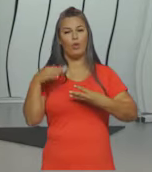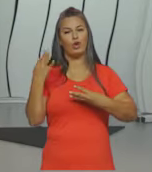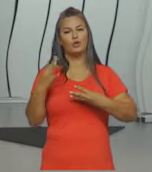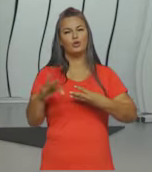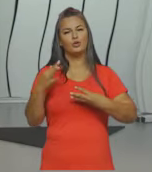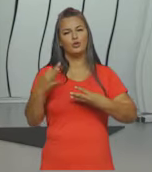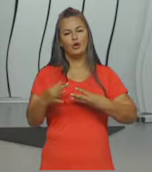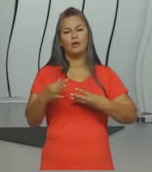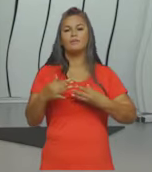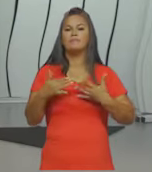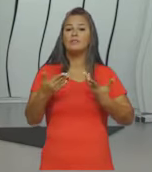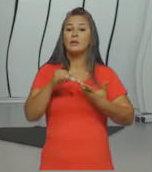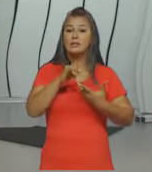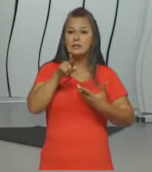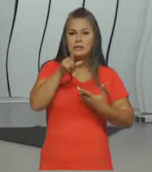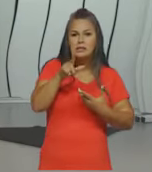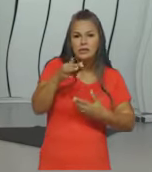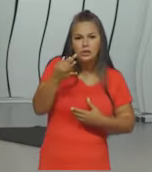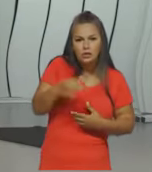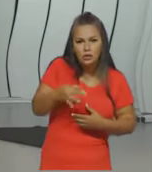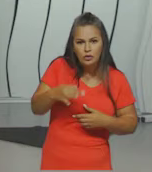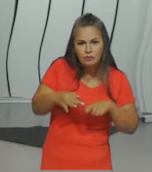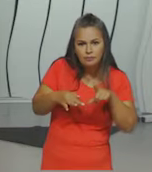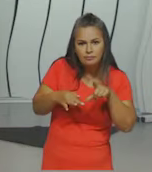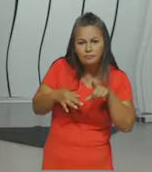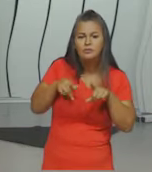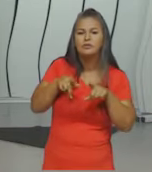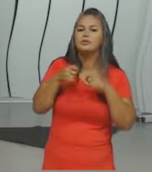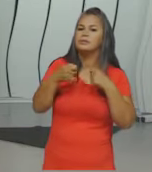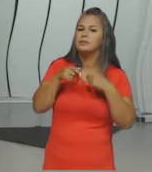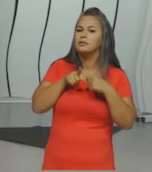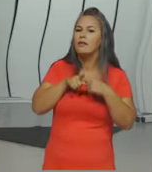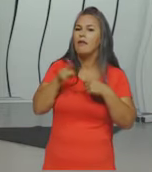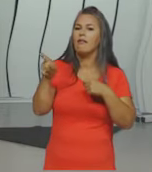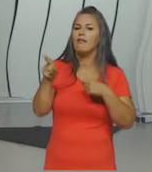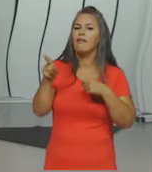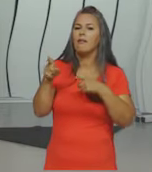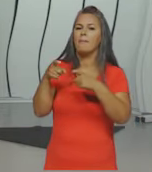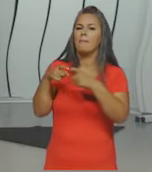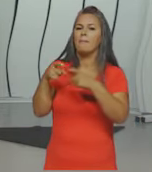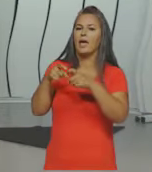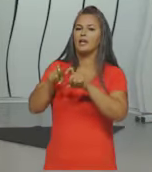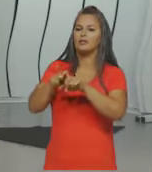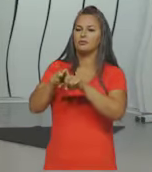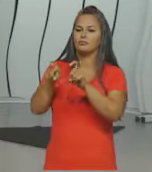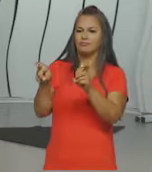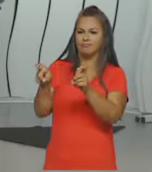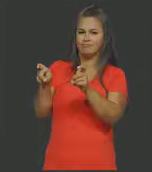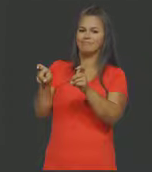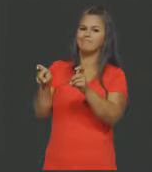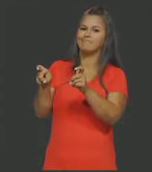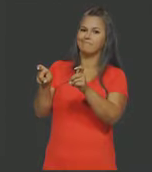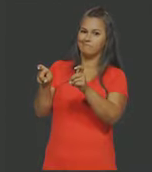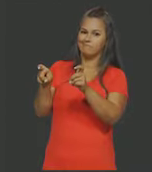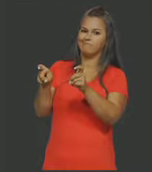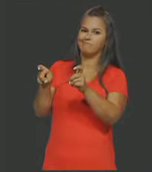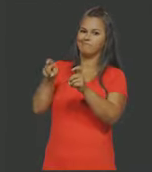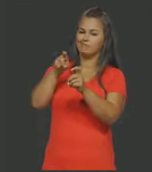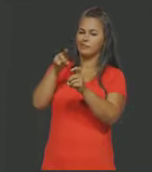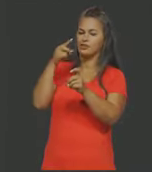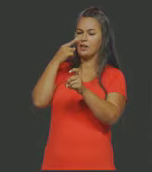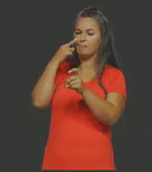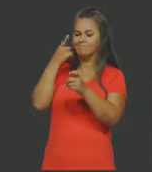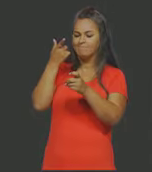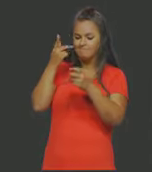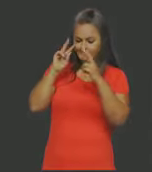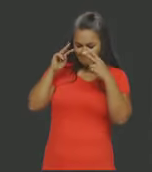um ginecologista, tá, meninas? Procurar um ginecologista para conhecer o seu organismo, né? Conhecer o seu corpo.